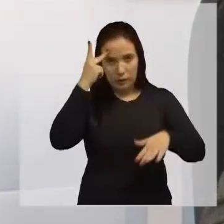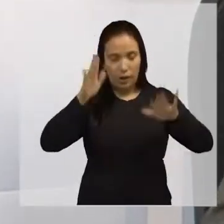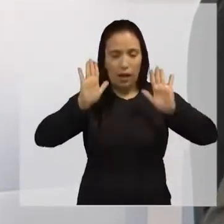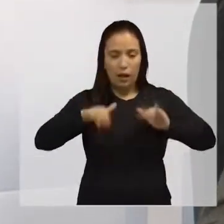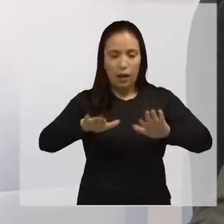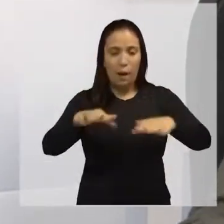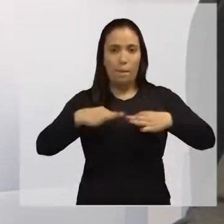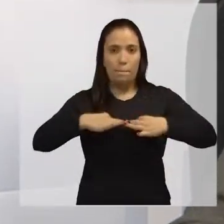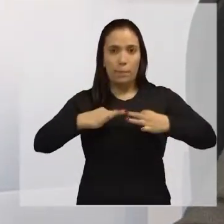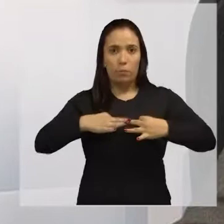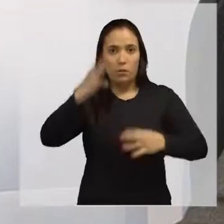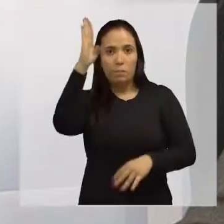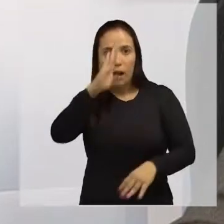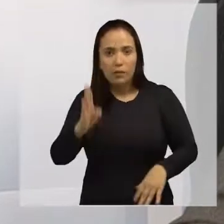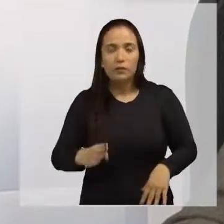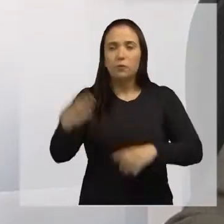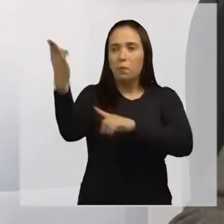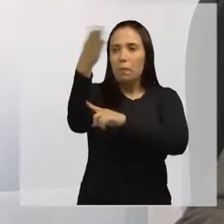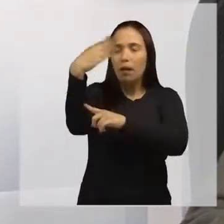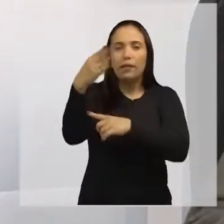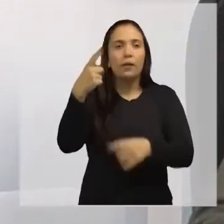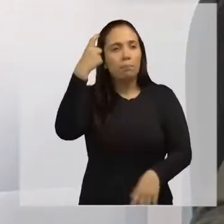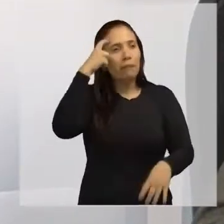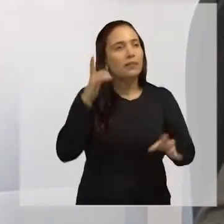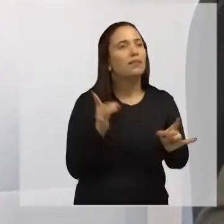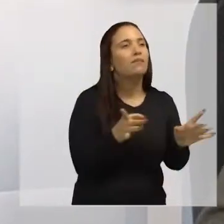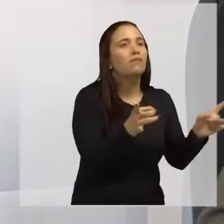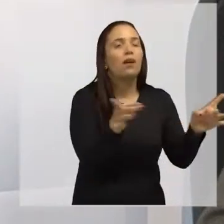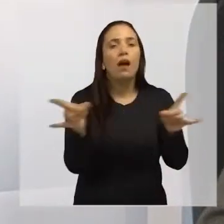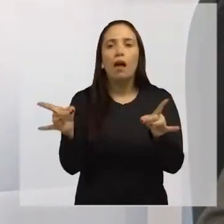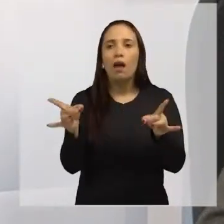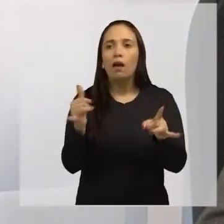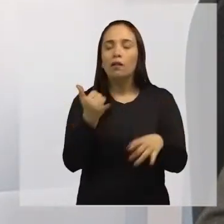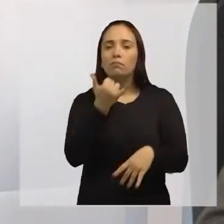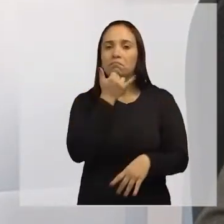demanda X, foi menos X10.